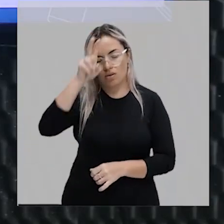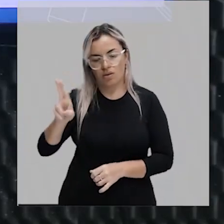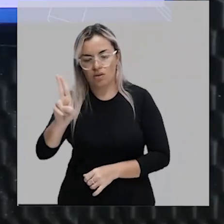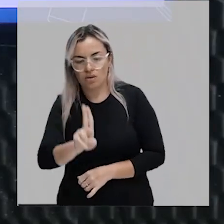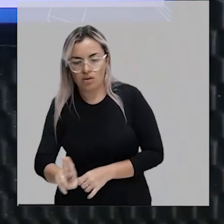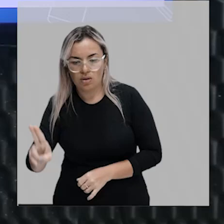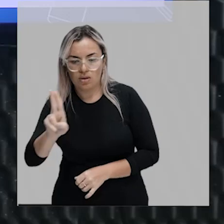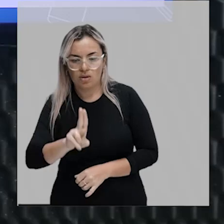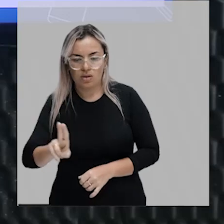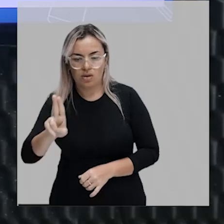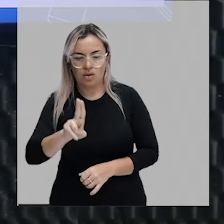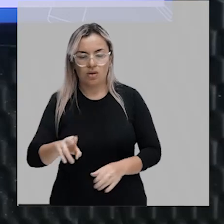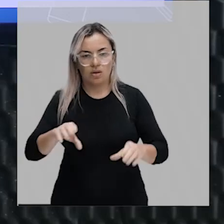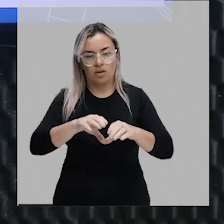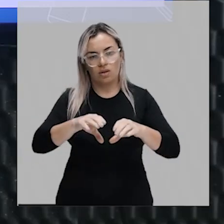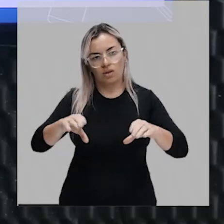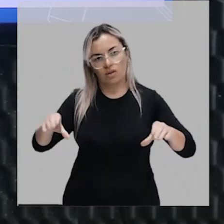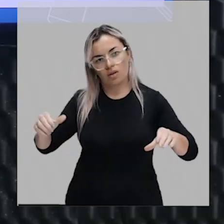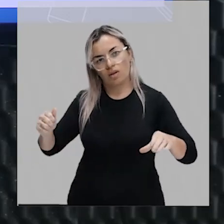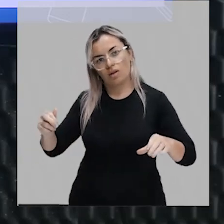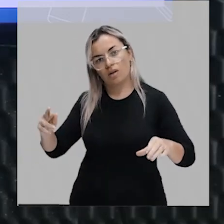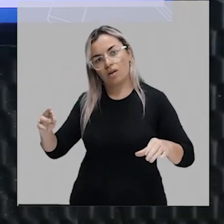utilizava os canais artificiais